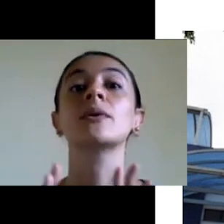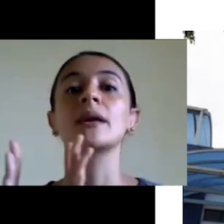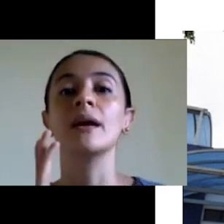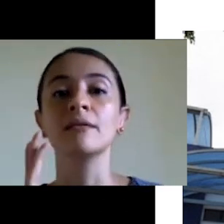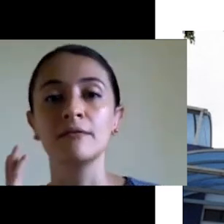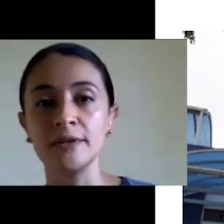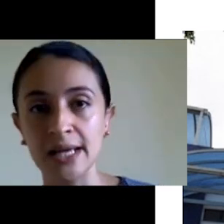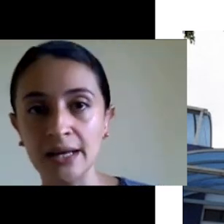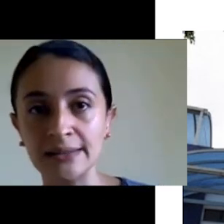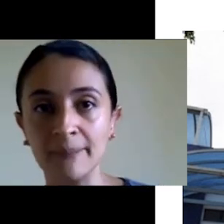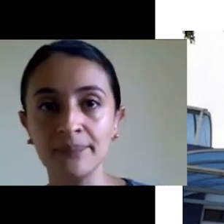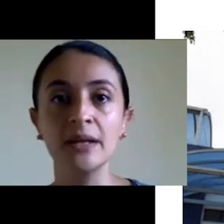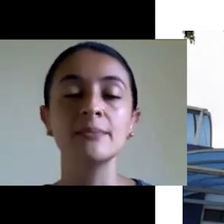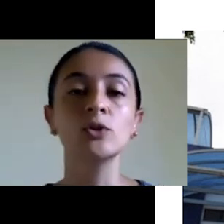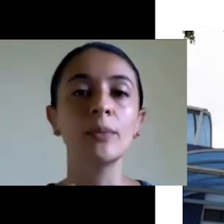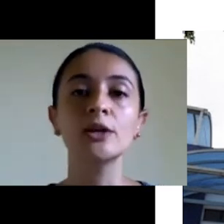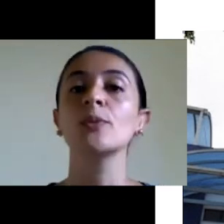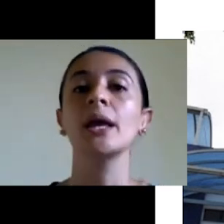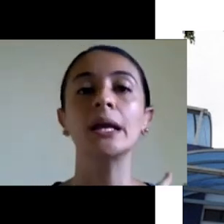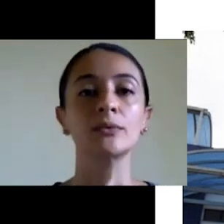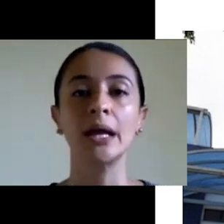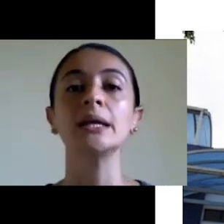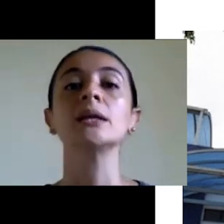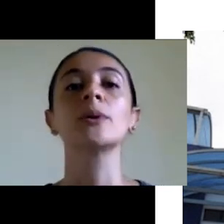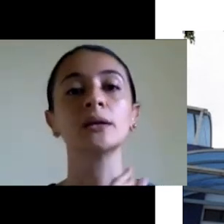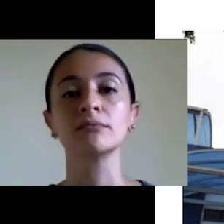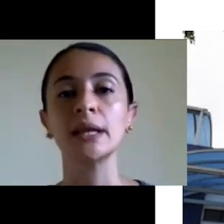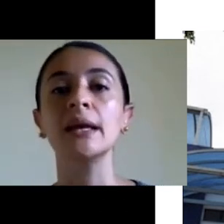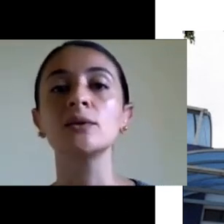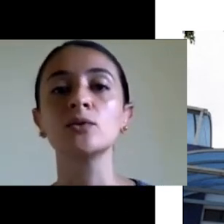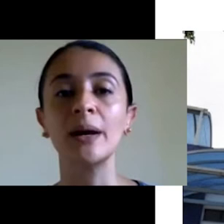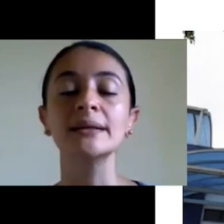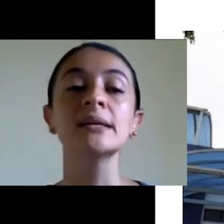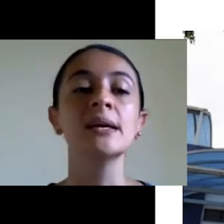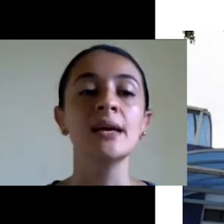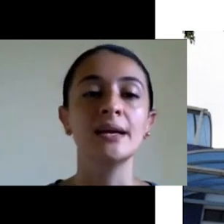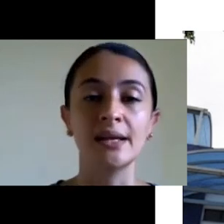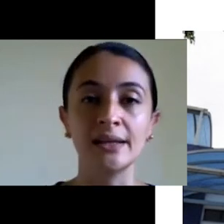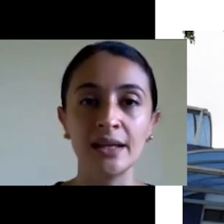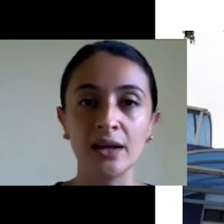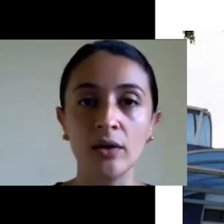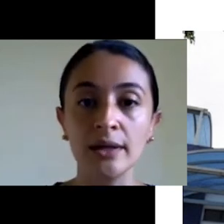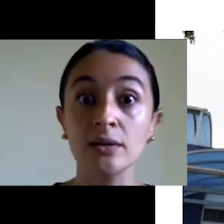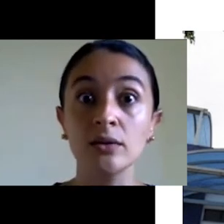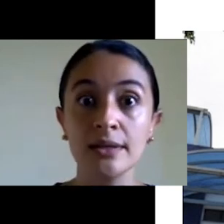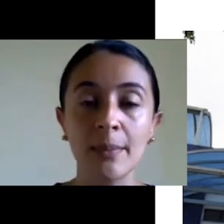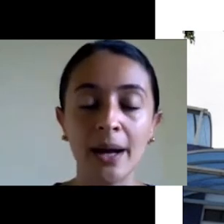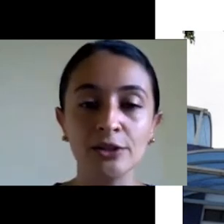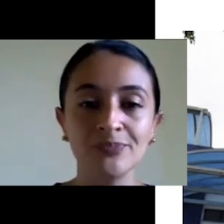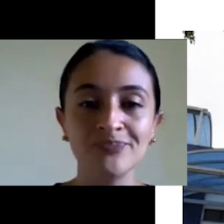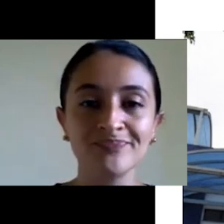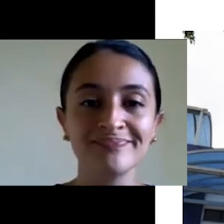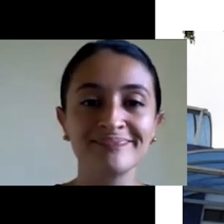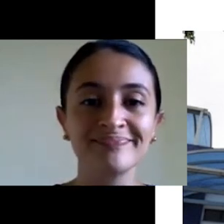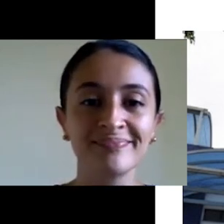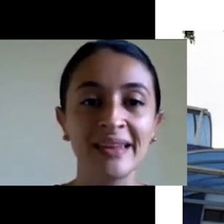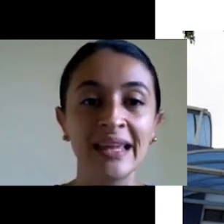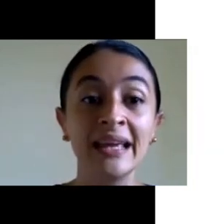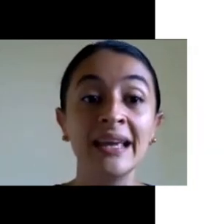E depois vai o que? Lá fiscalizar. Saber do médico. O que ele não que ele não tem. mais. É a Secretaria que organiza toda essa parte.